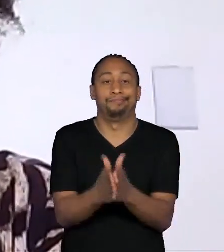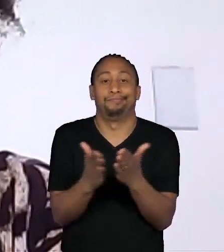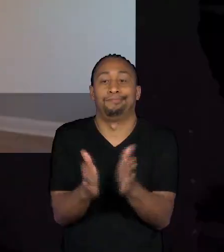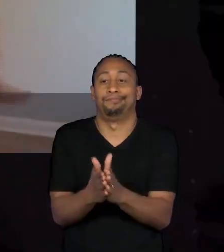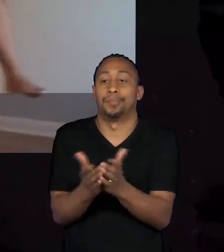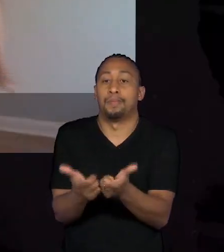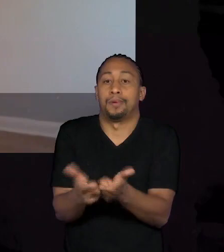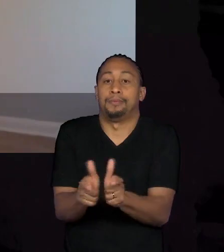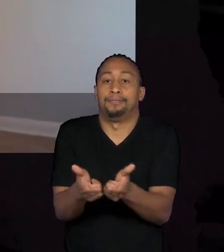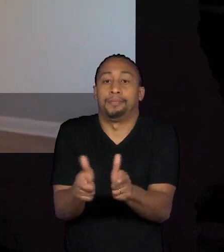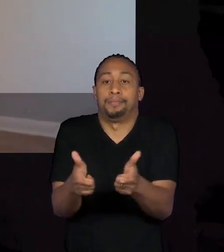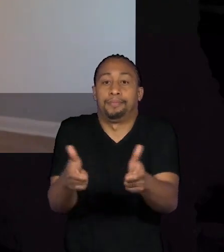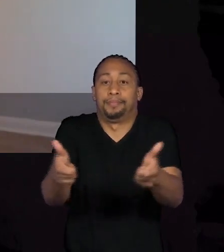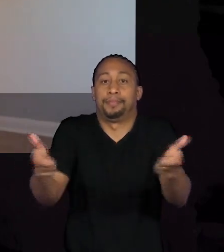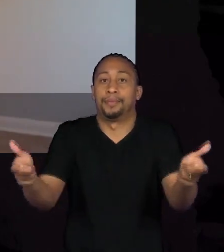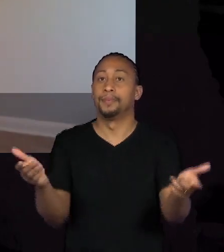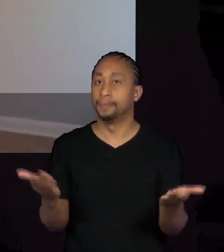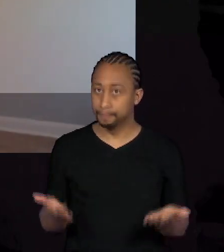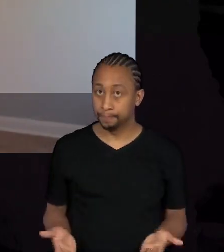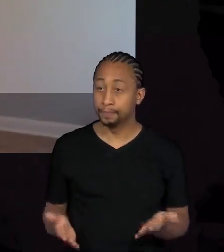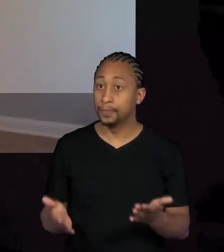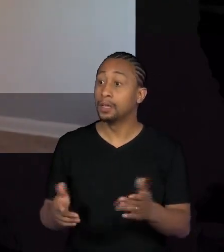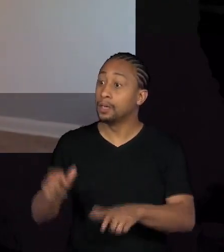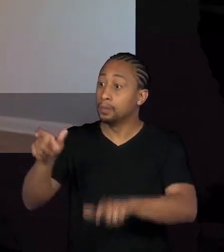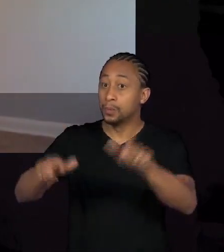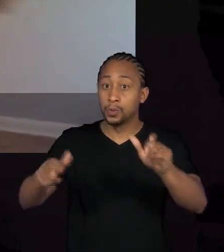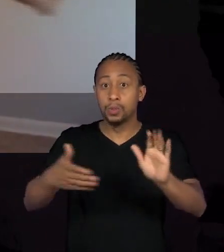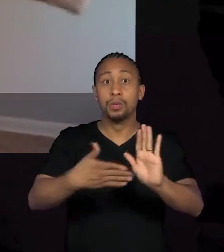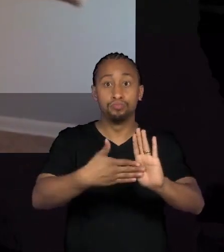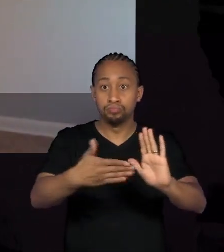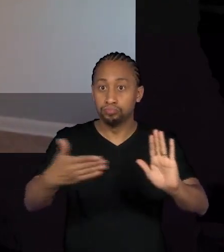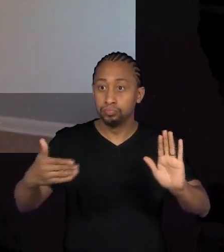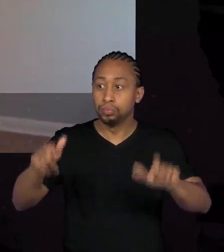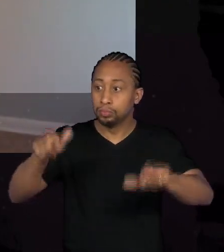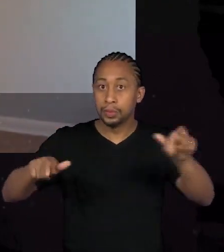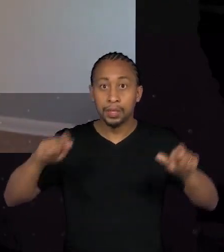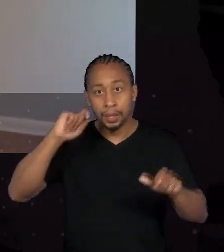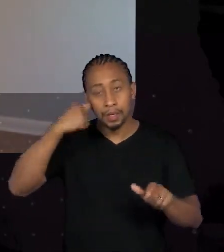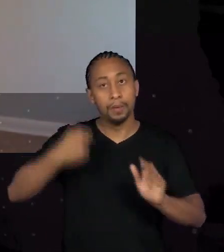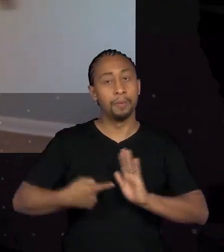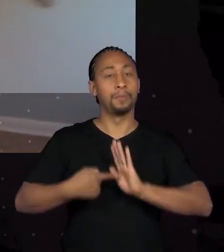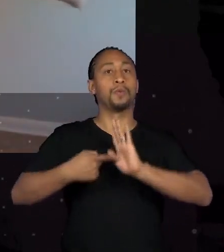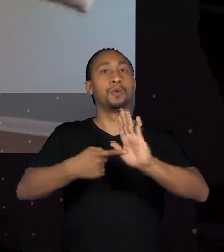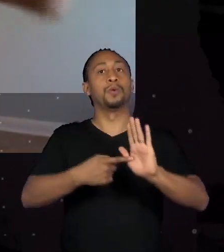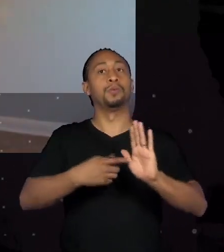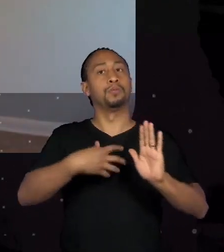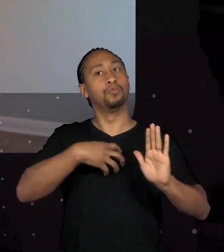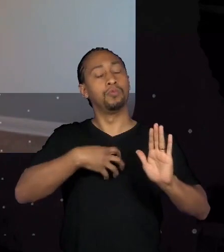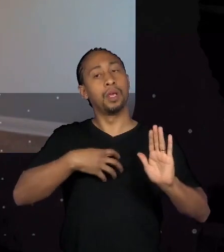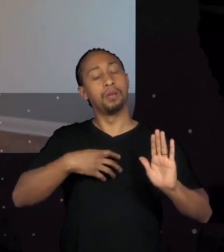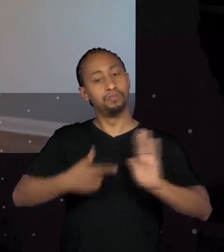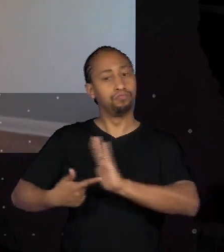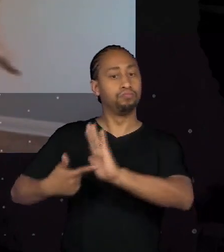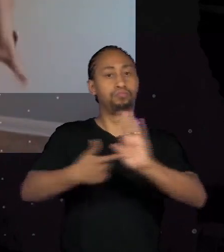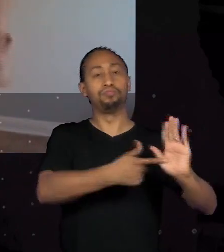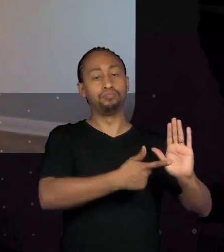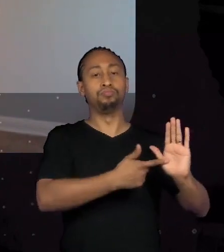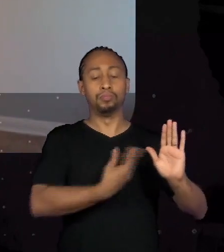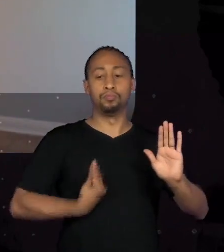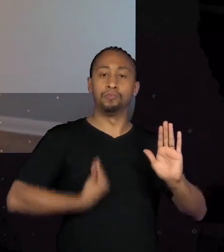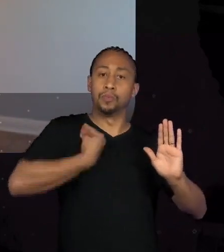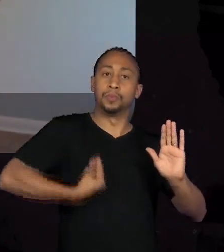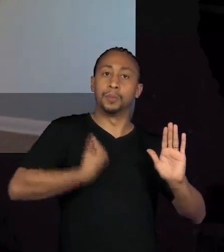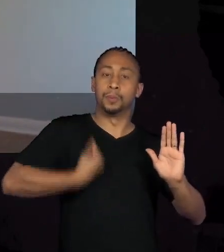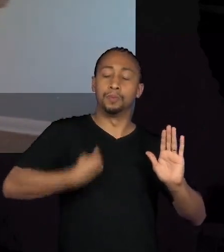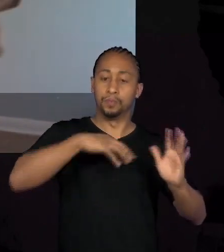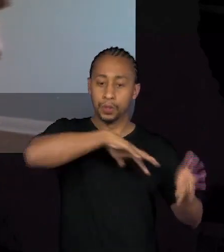perpetuando, né? E a estética negra, ela é esse evocar de uma maneira de estar no mundo, de se sentir